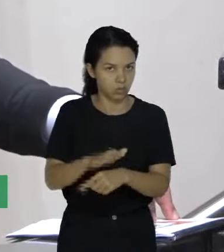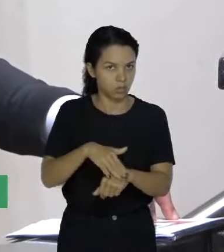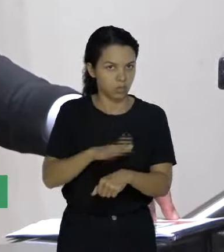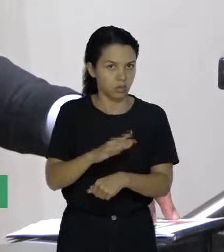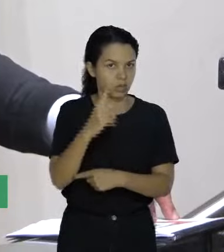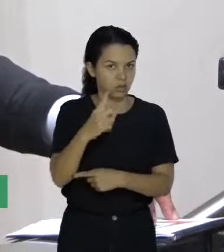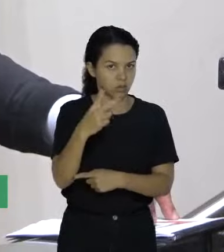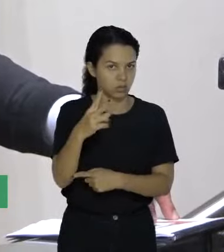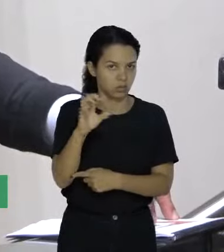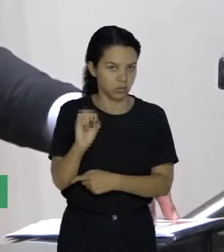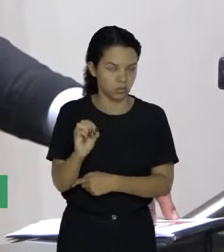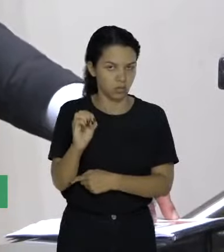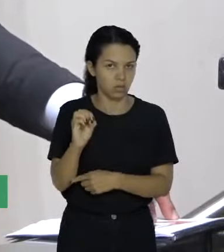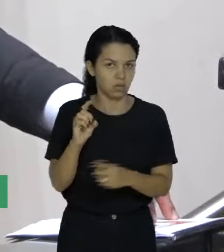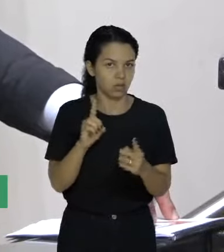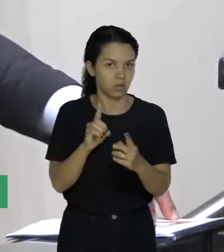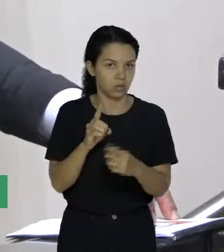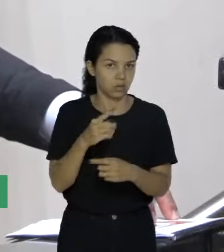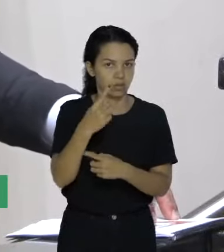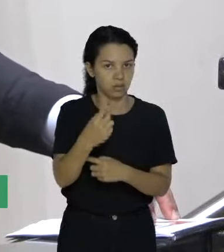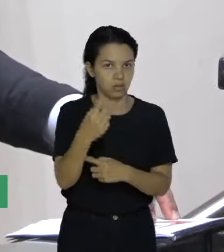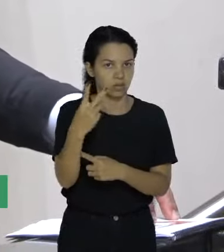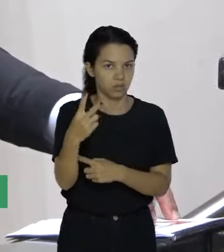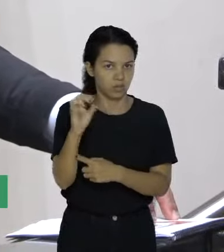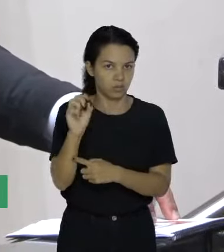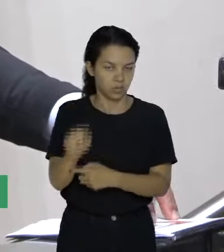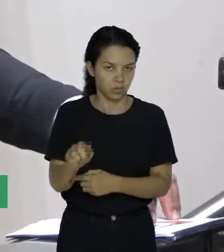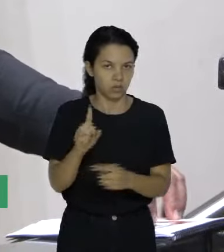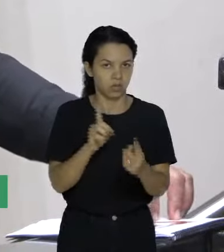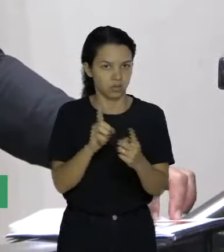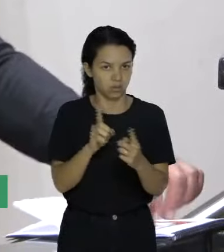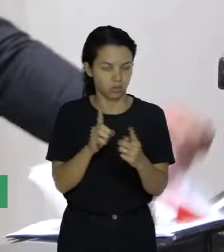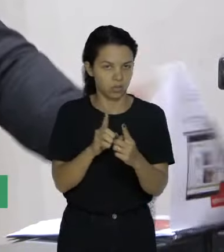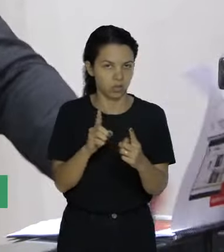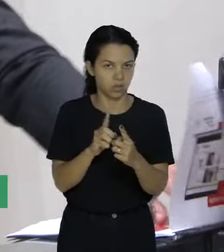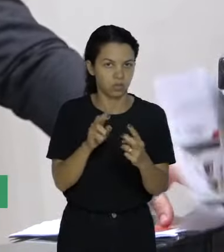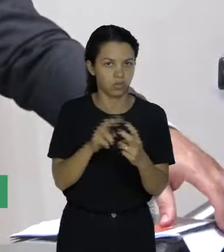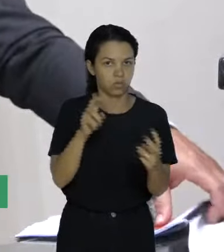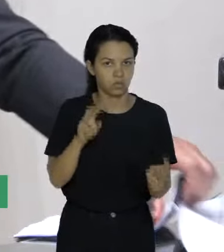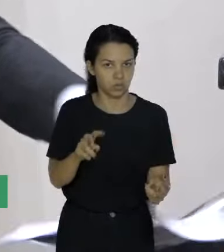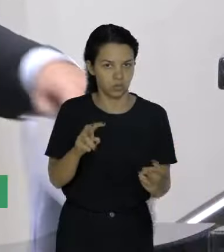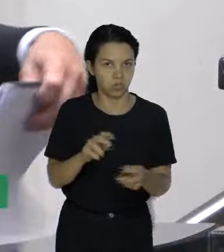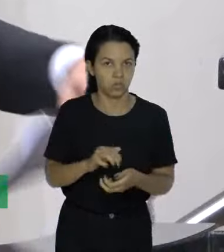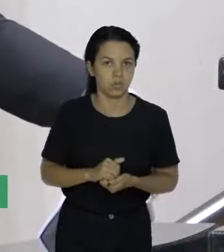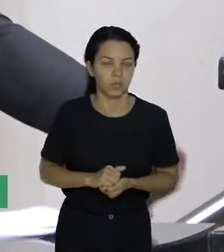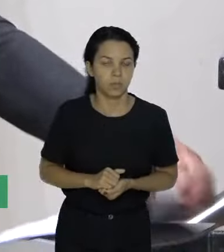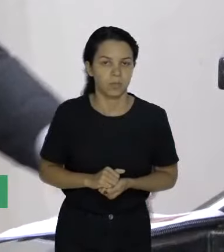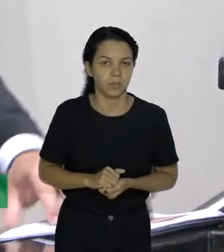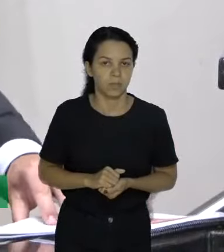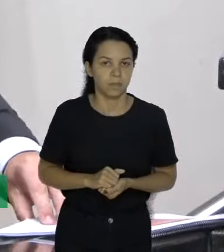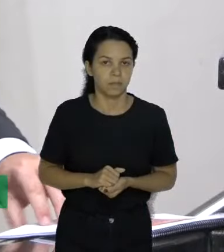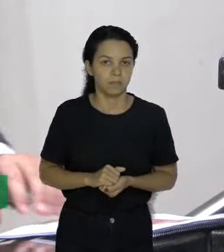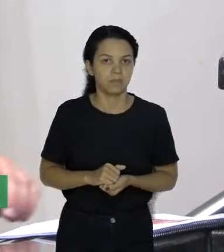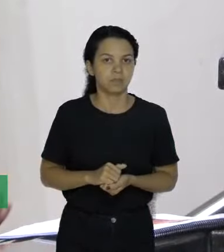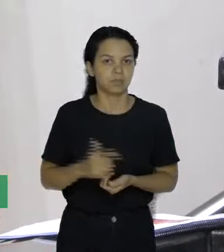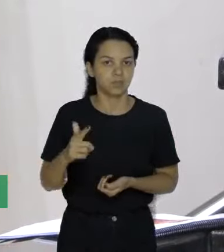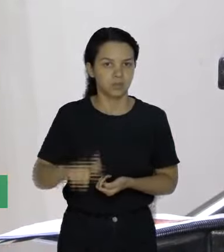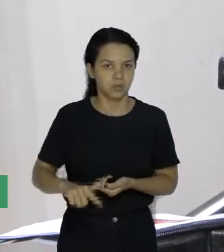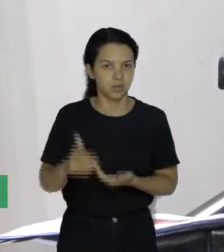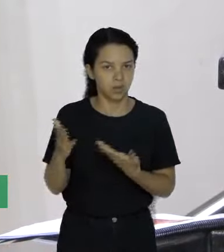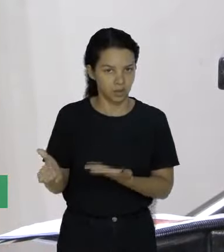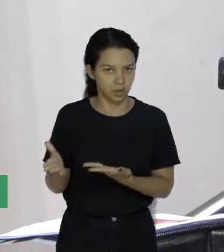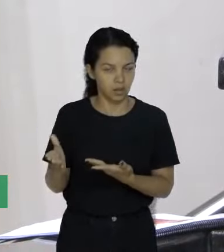atendimentos virtuais 120 mil atendimentos virtuais então além da